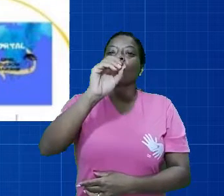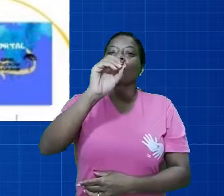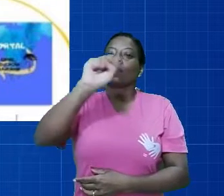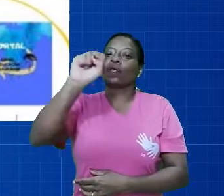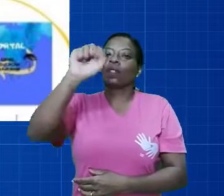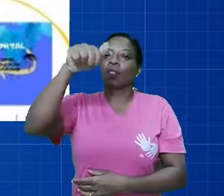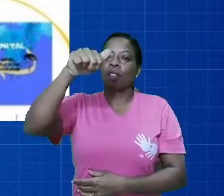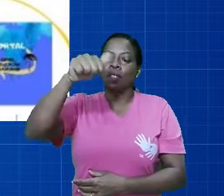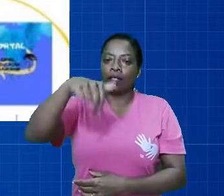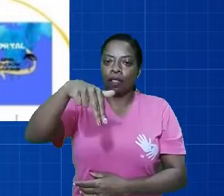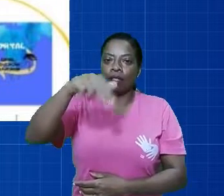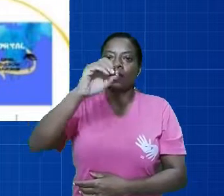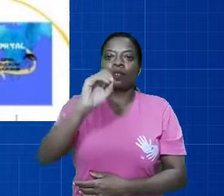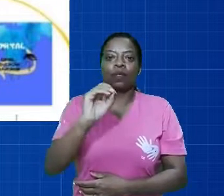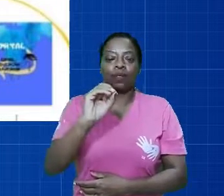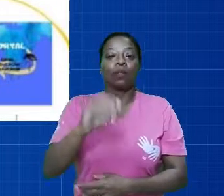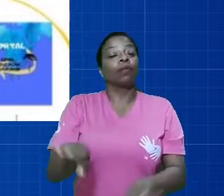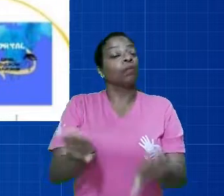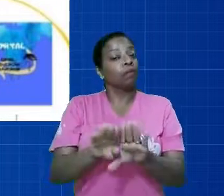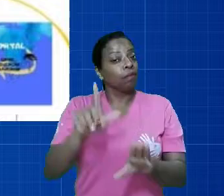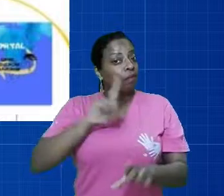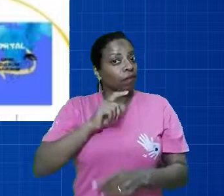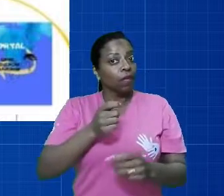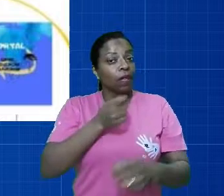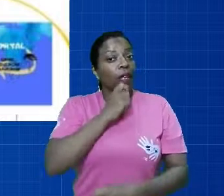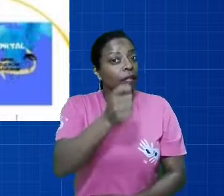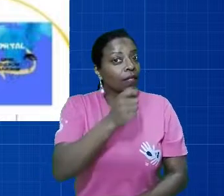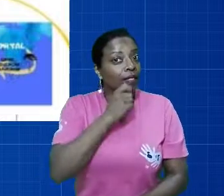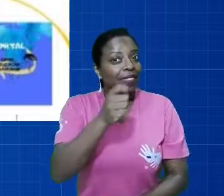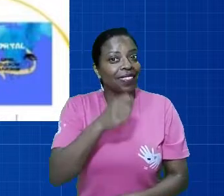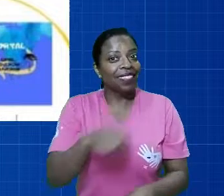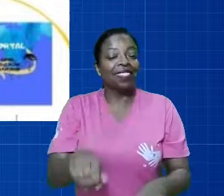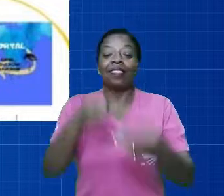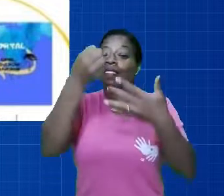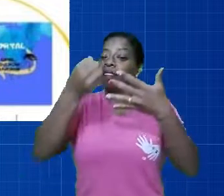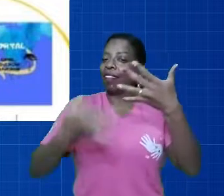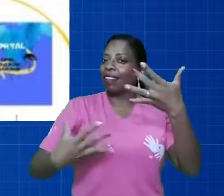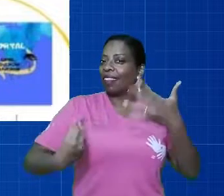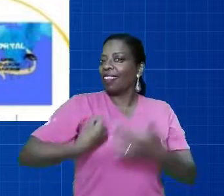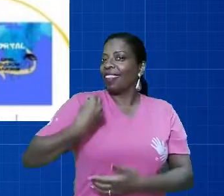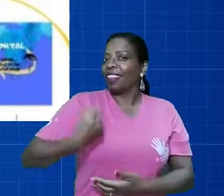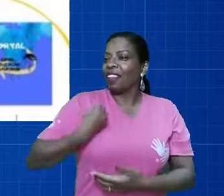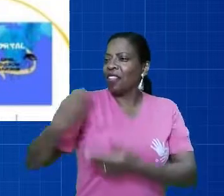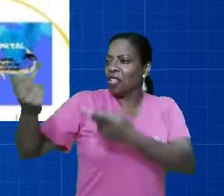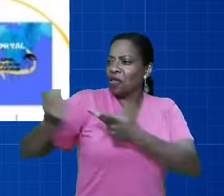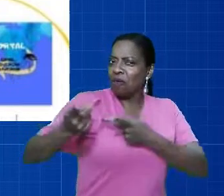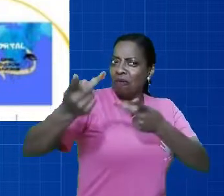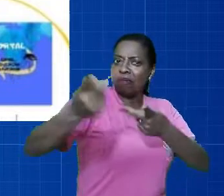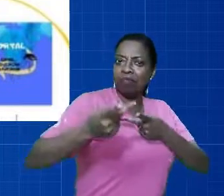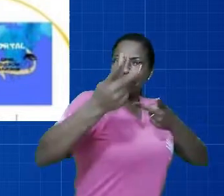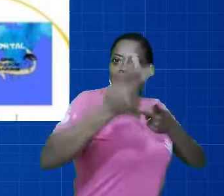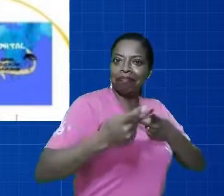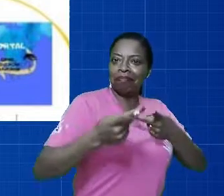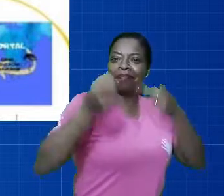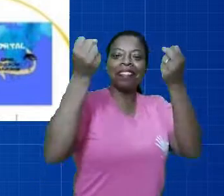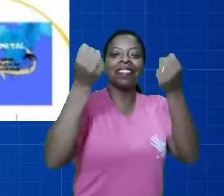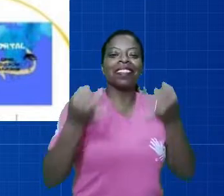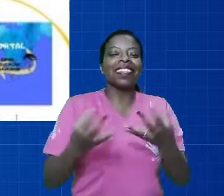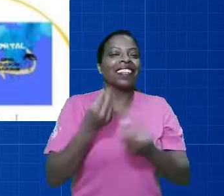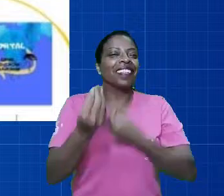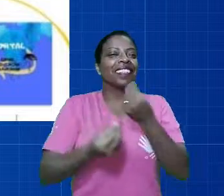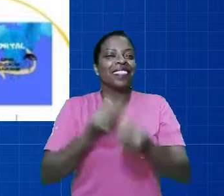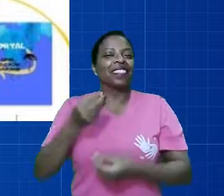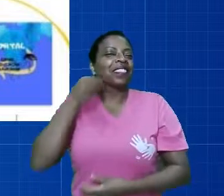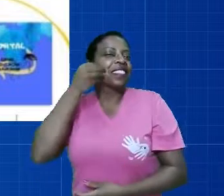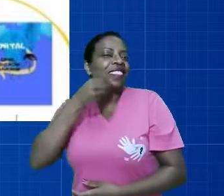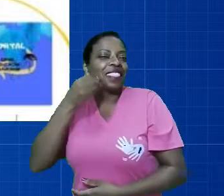Paraná, também vamos apresentar entrevistas e depoimentos de muitos convidados, que darão ao público um pouco da memória